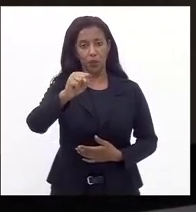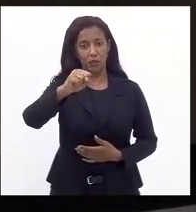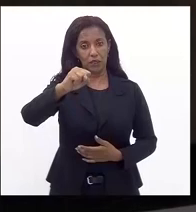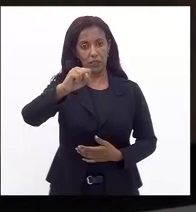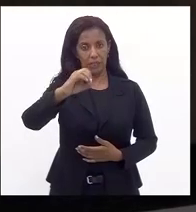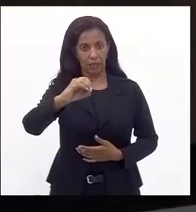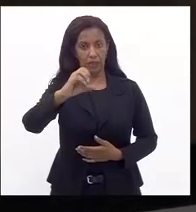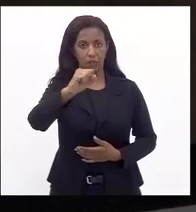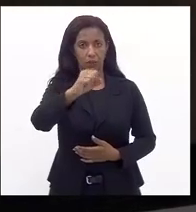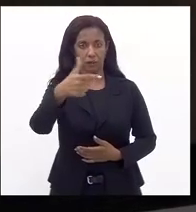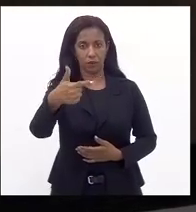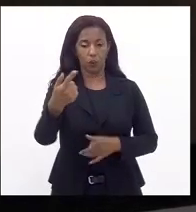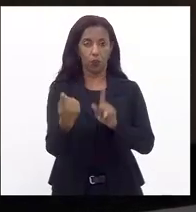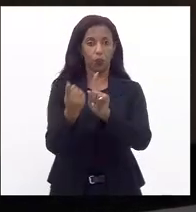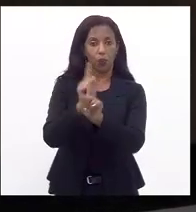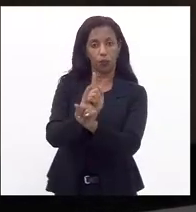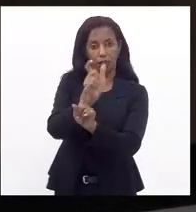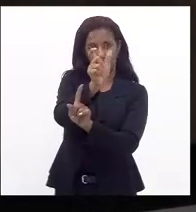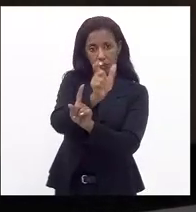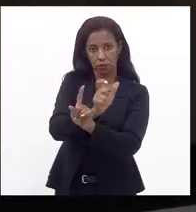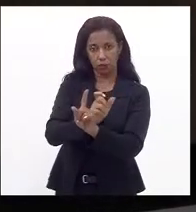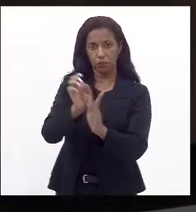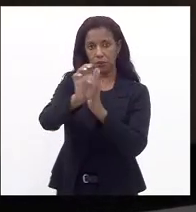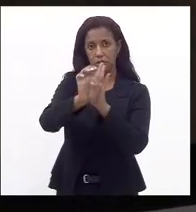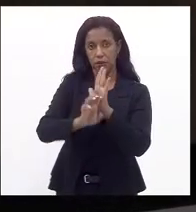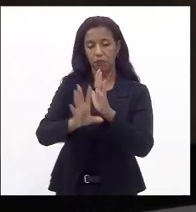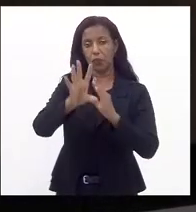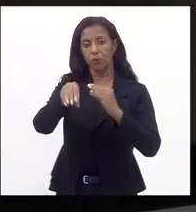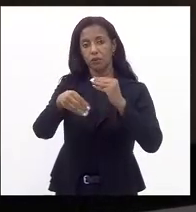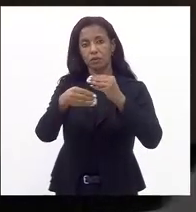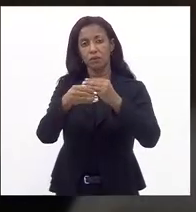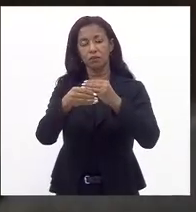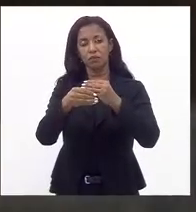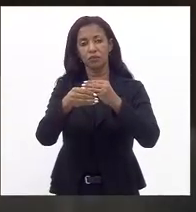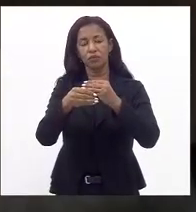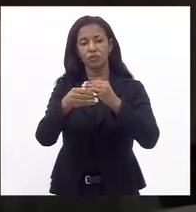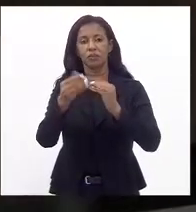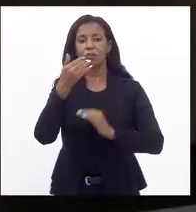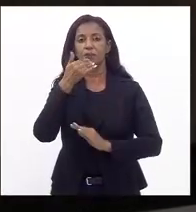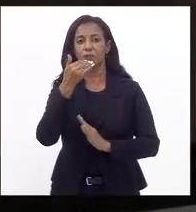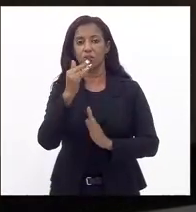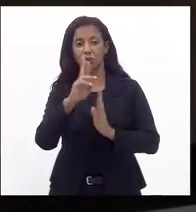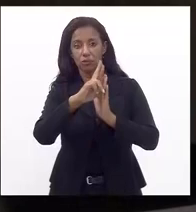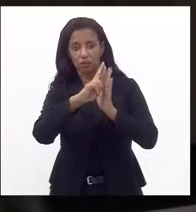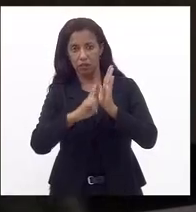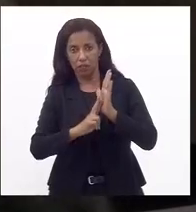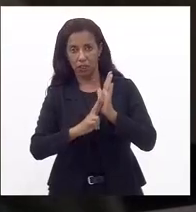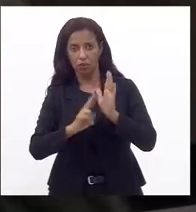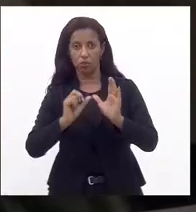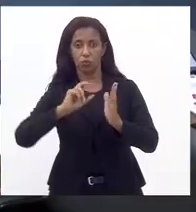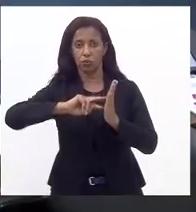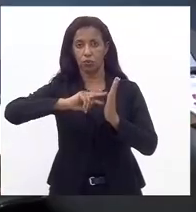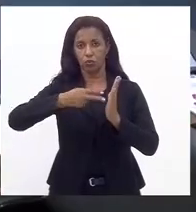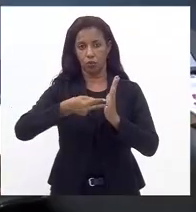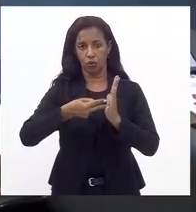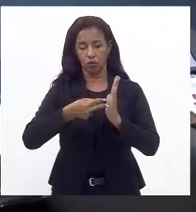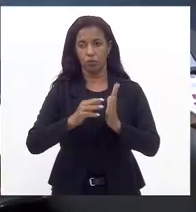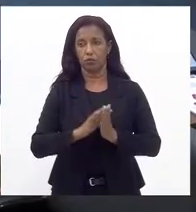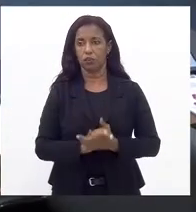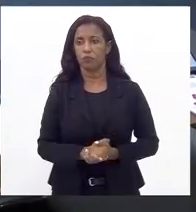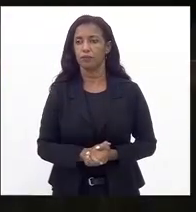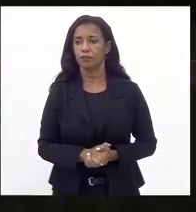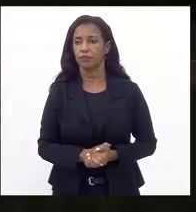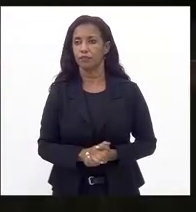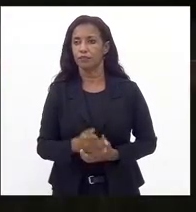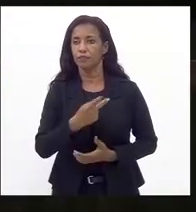8.082 contrário ser mais emendas concluindo o subjetivo e desinflar no final de redação o que